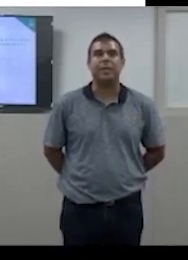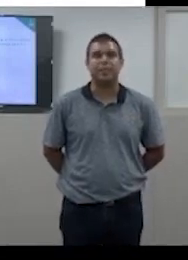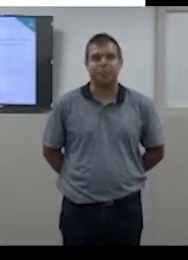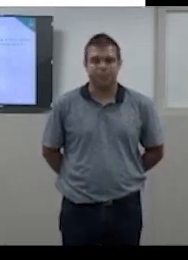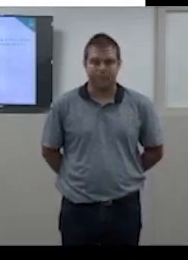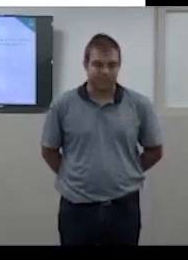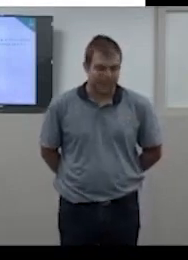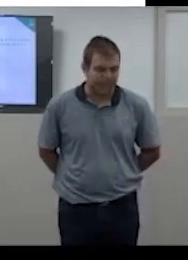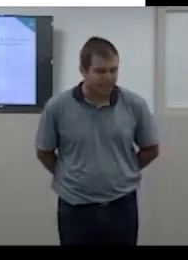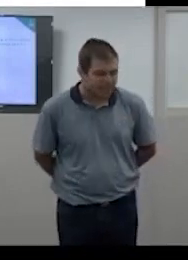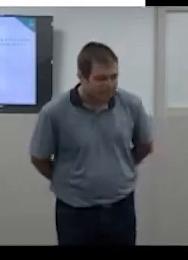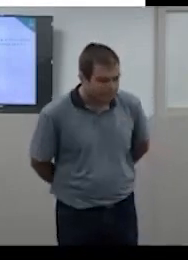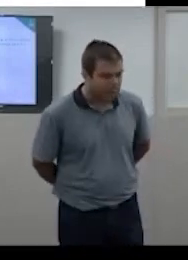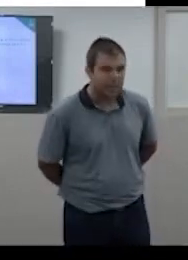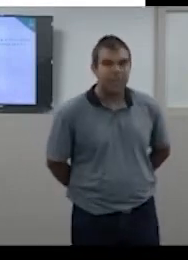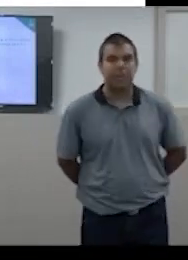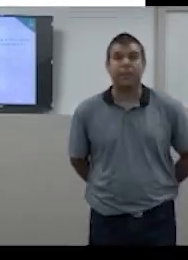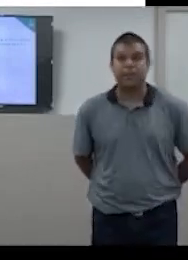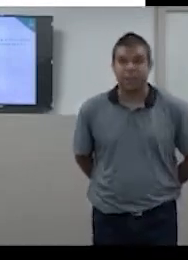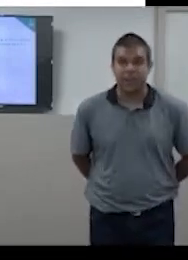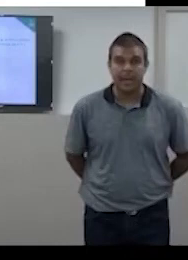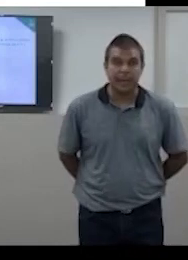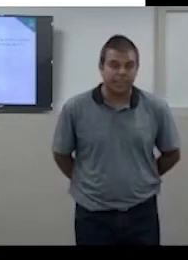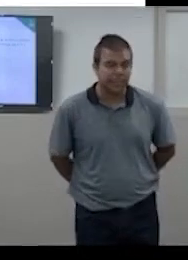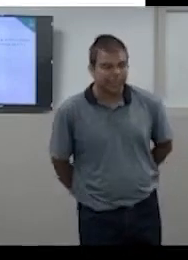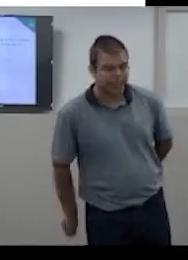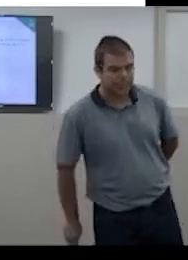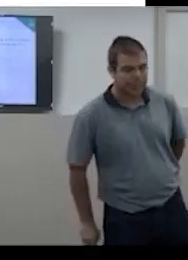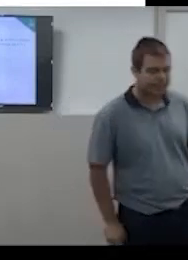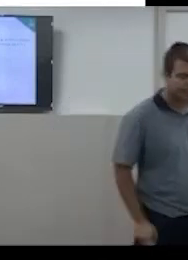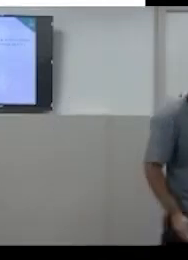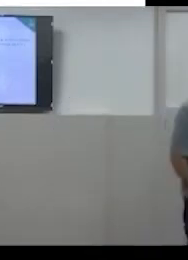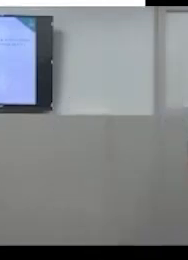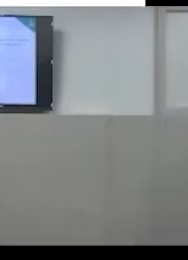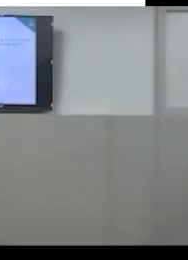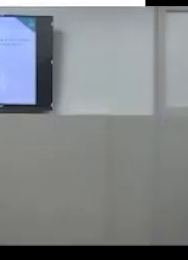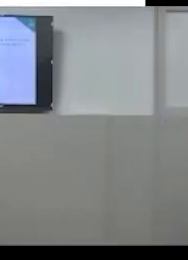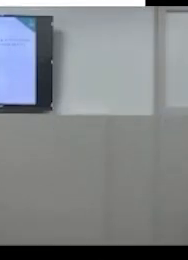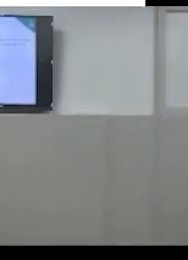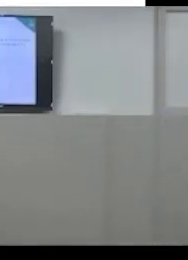ali, 80 calorias por grama, beleza? Então vou dar um tempinho para vocês copiarem e responder essa questão para mim.